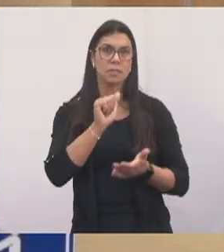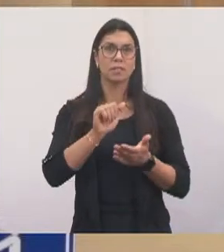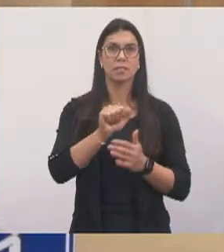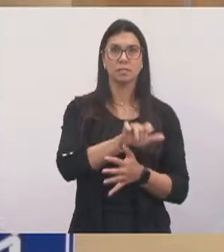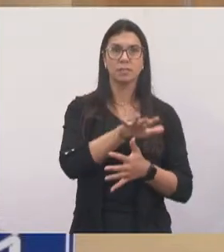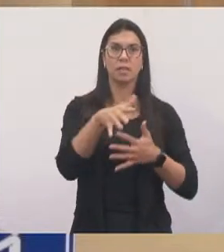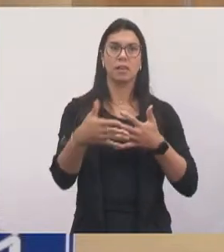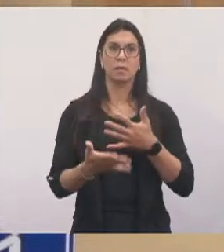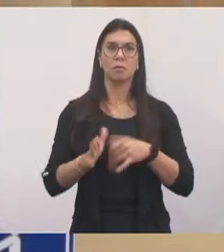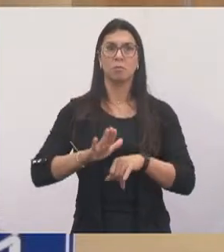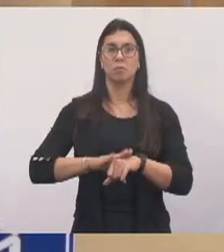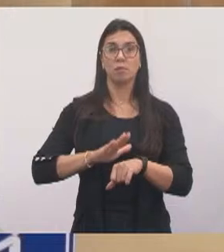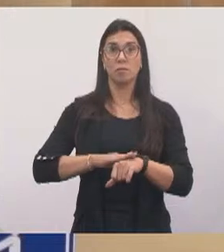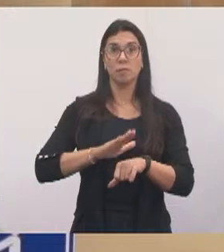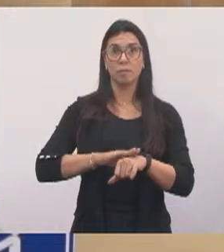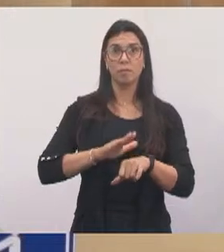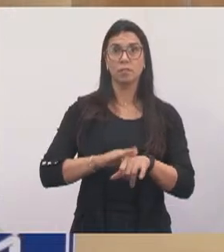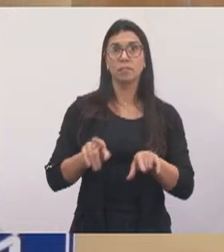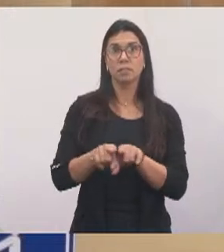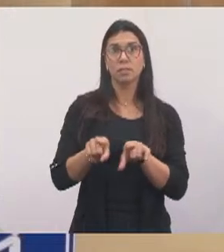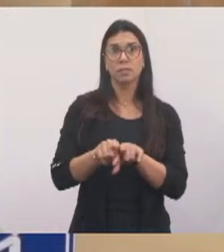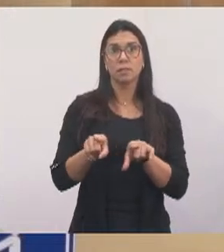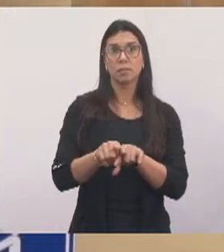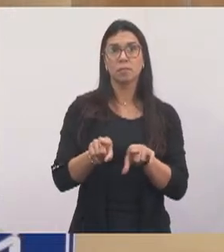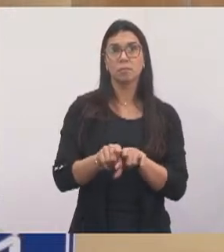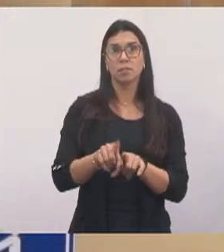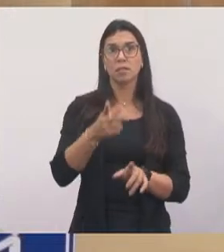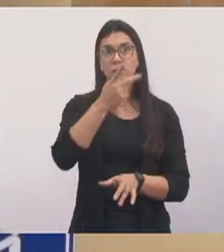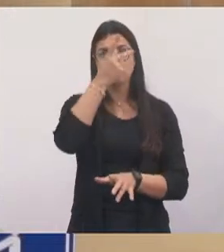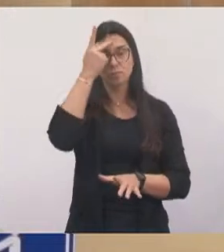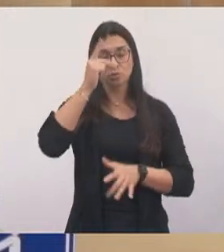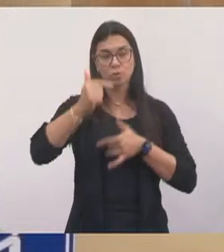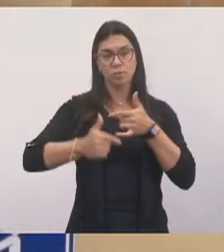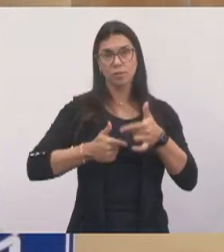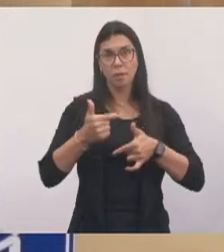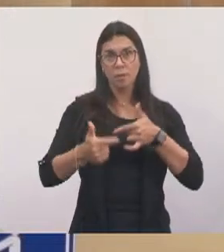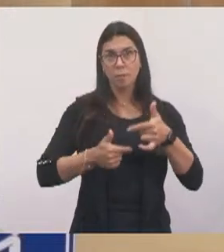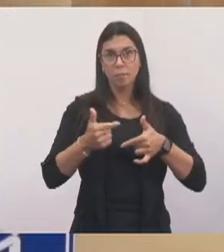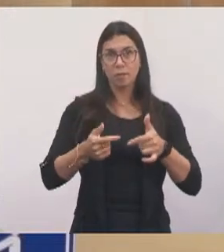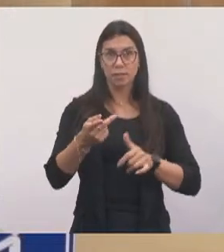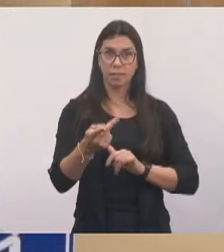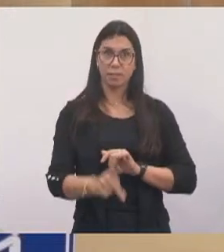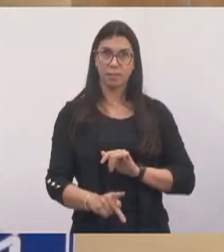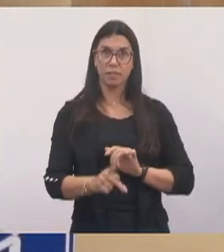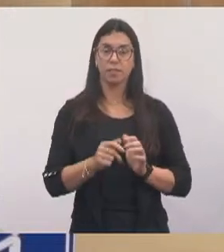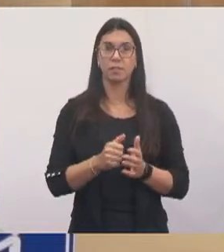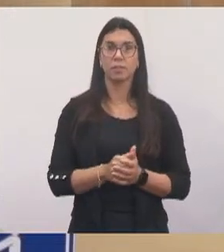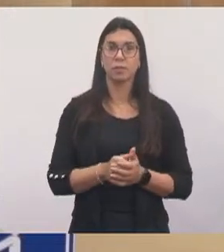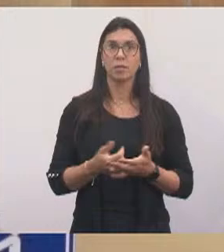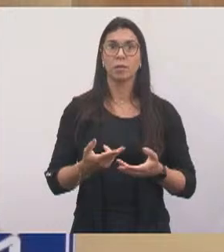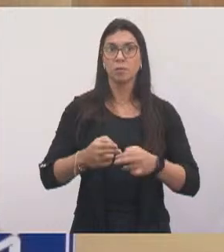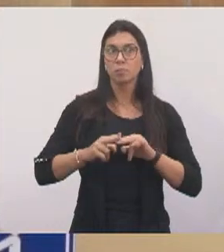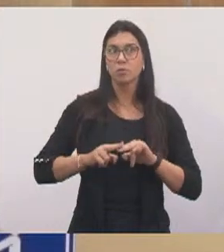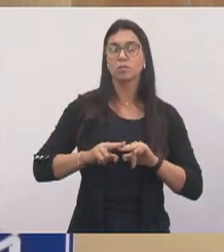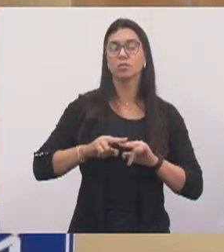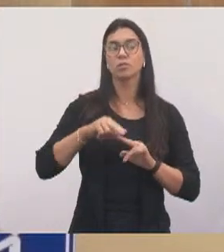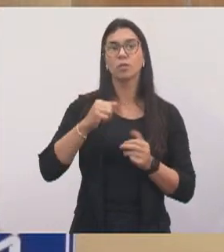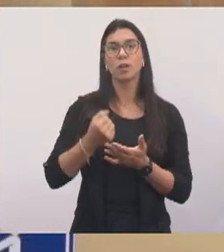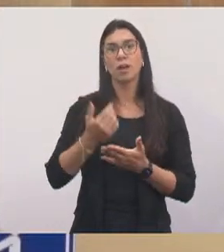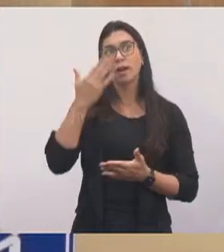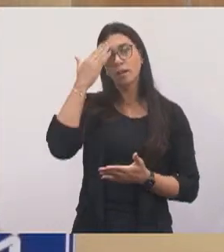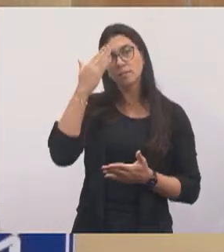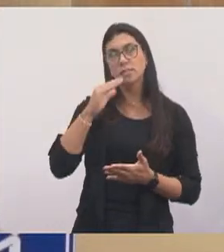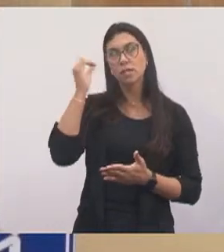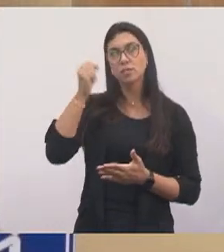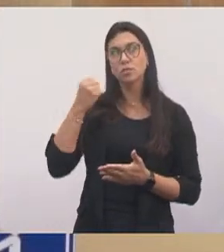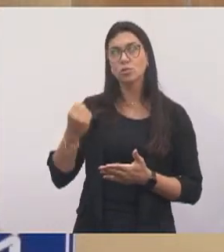de sinais, cumprimentar os servidores dessa casa, cumprimentar a vereadora Sônia, que é autora da propositura que teve